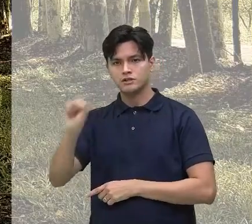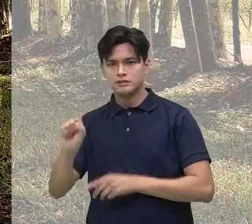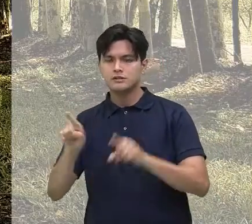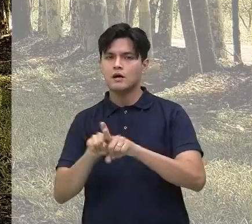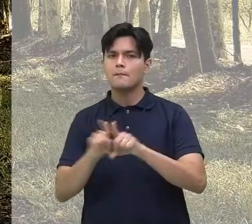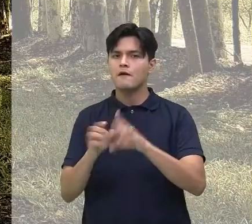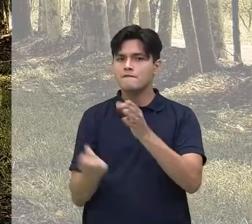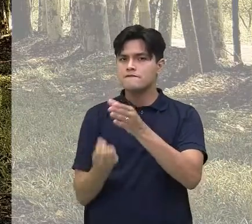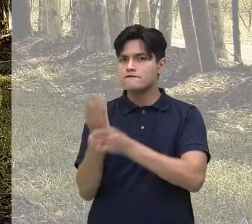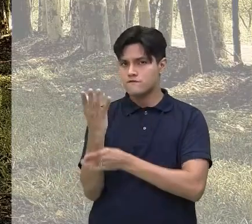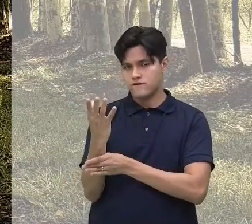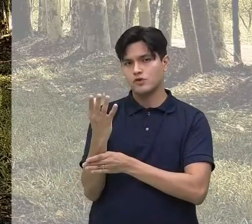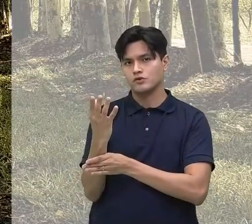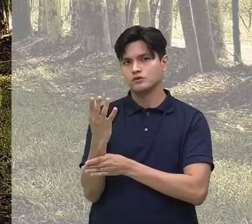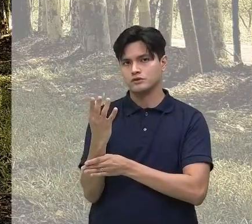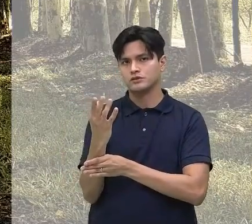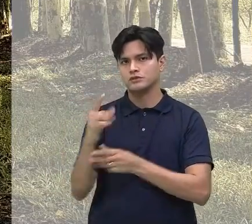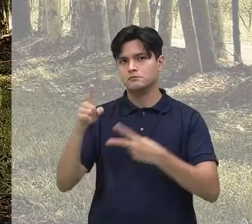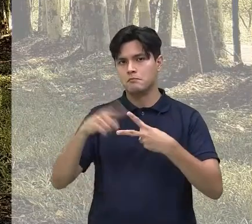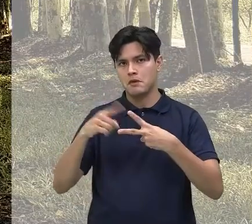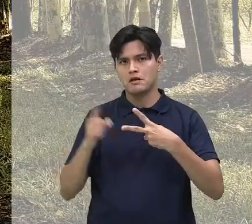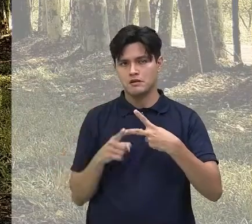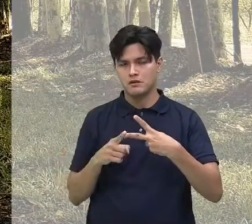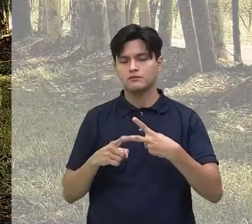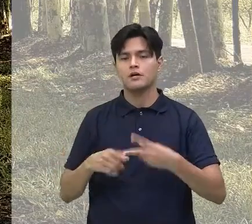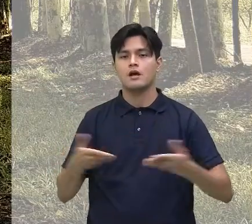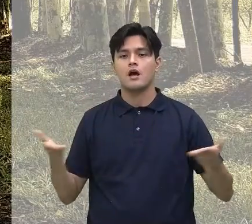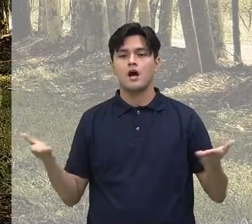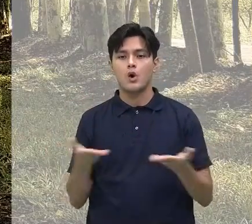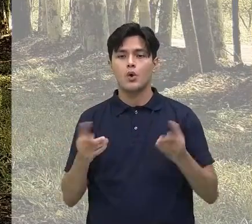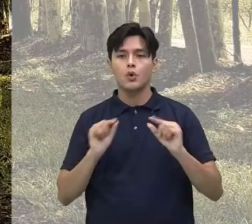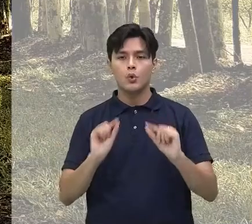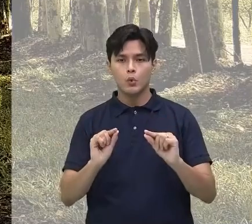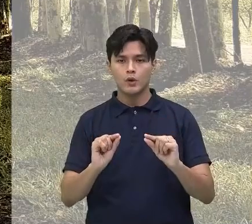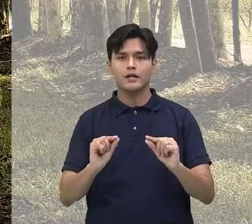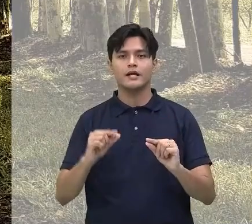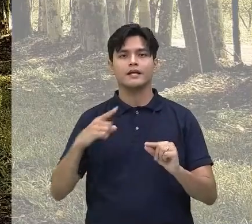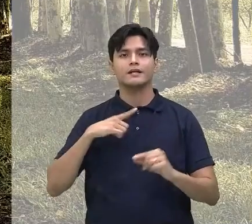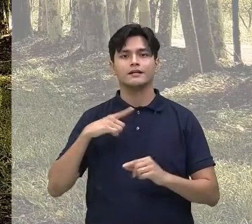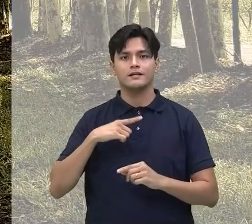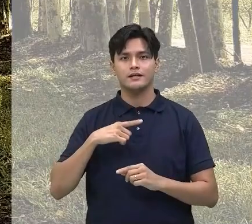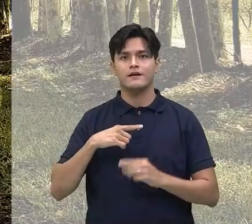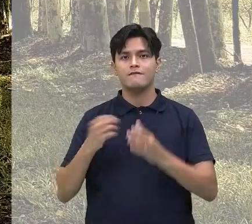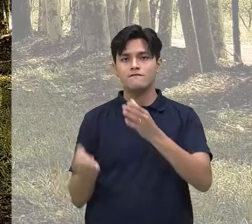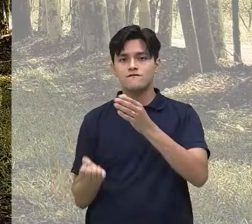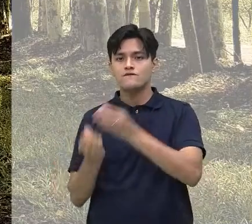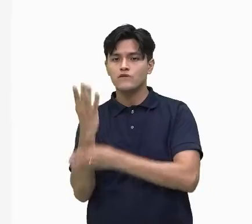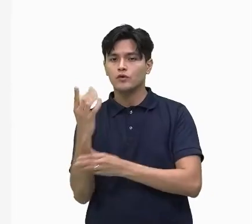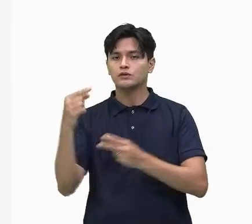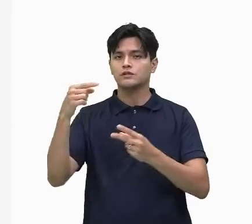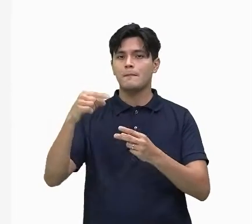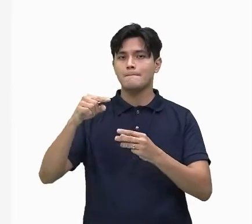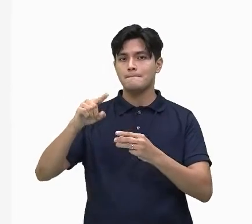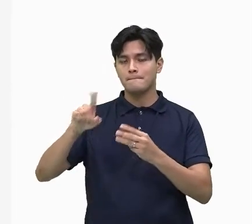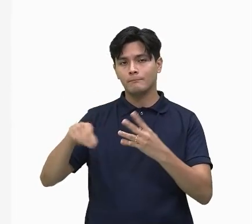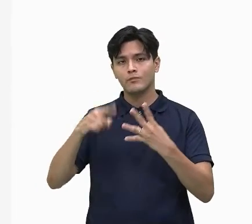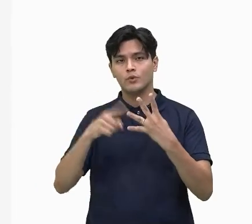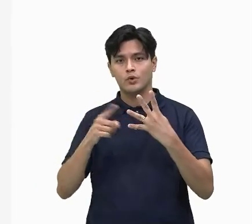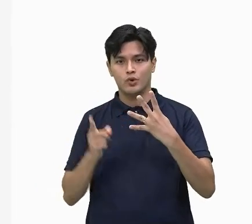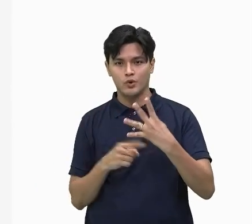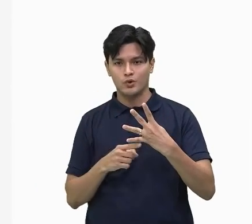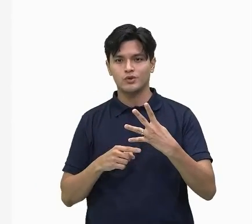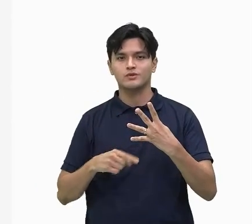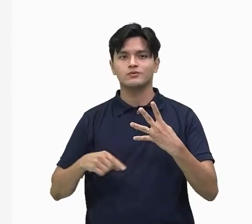E agora vamos classificar ainda as fontes em dois outros tipos, né, que são as fontes que